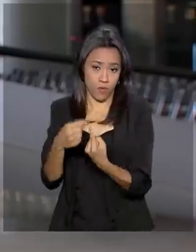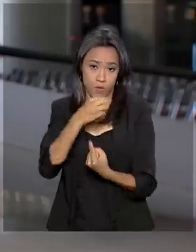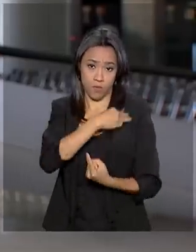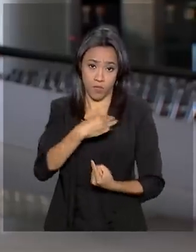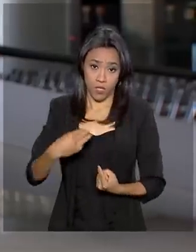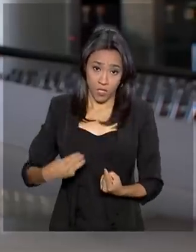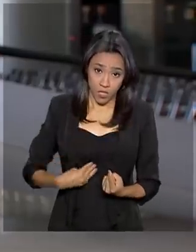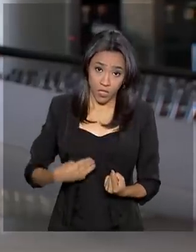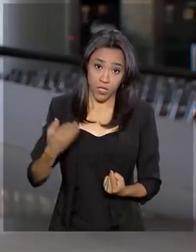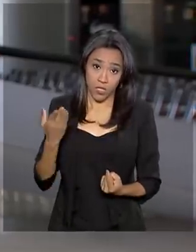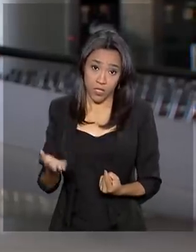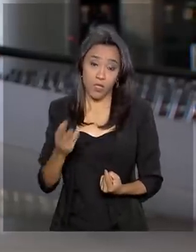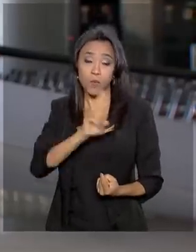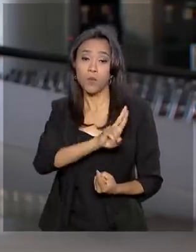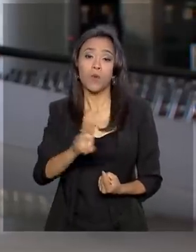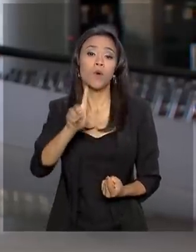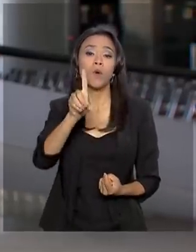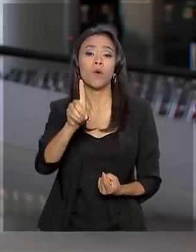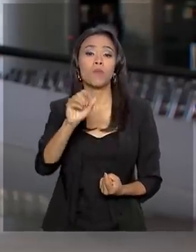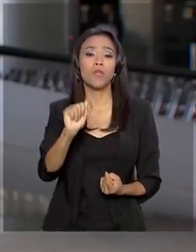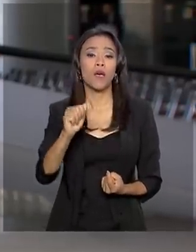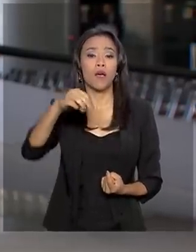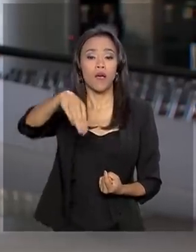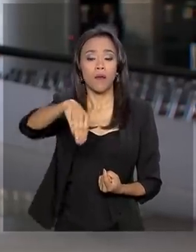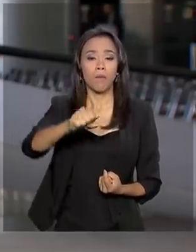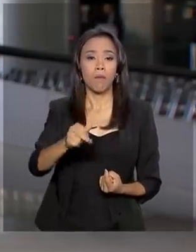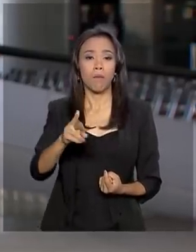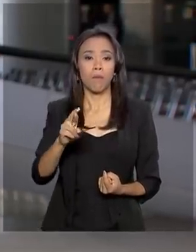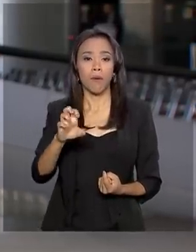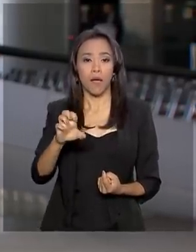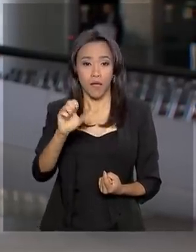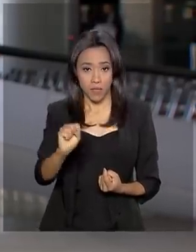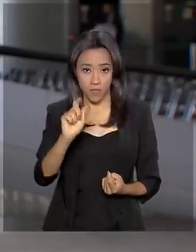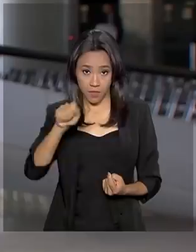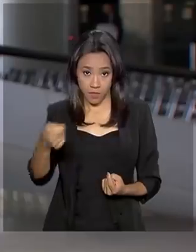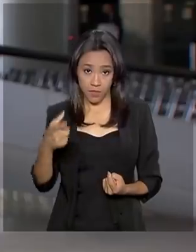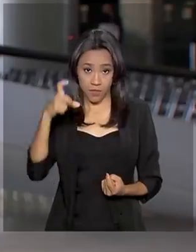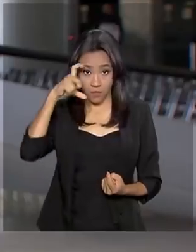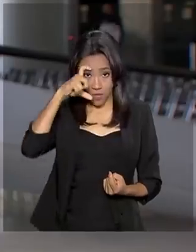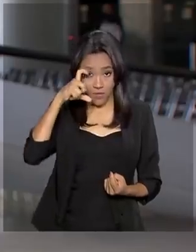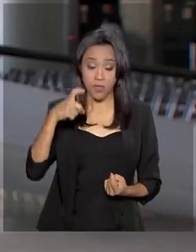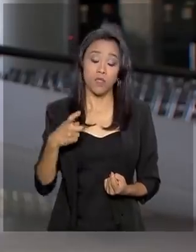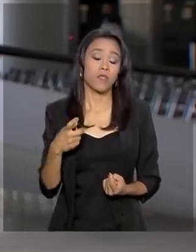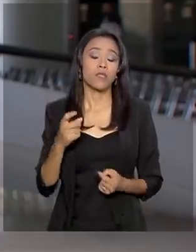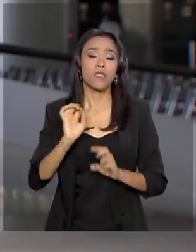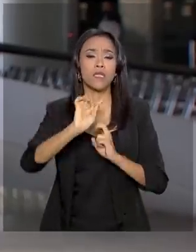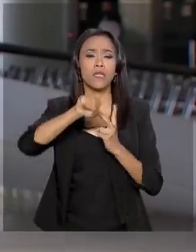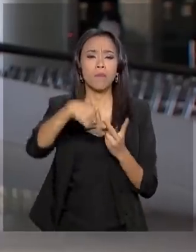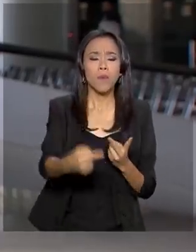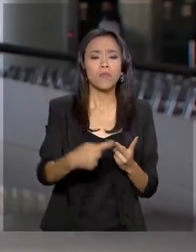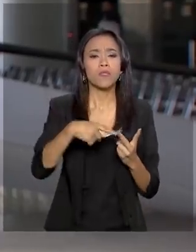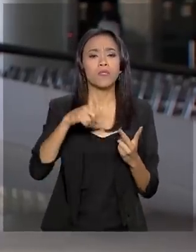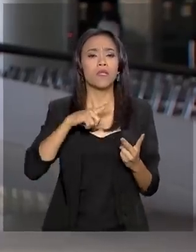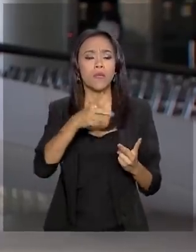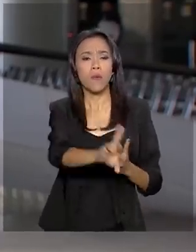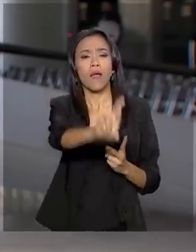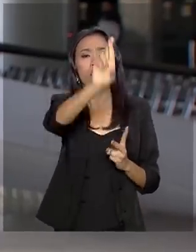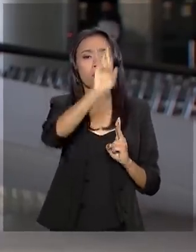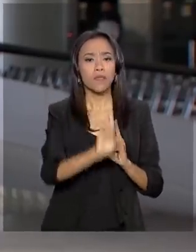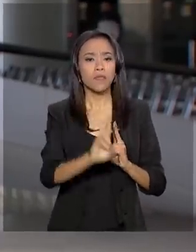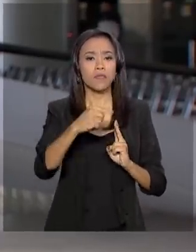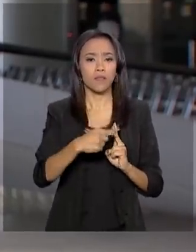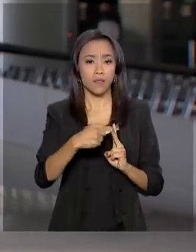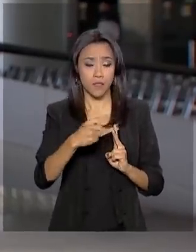Mulher, da Família e dos Direitos Humanos, da Damares Alves, e logo depois com representantes de uma entidade